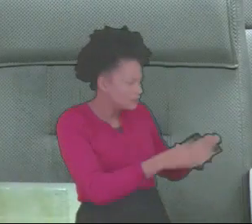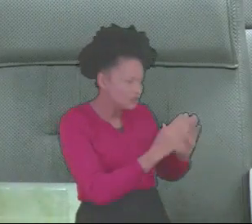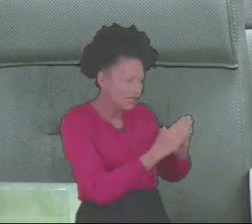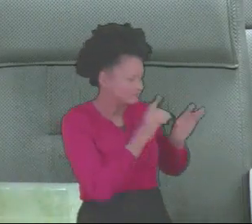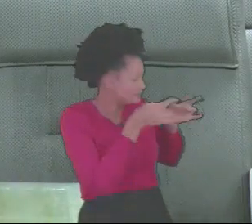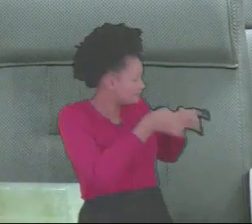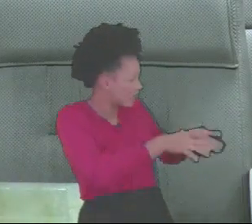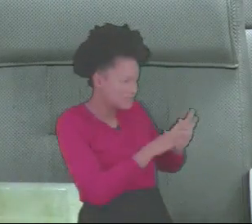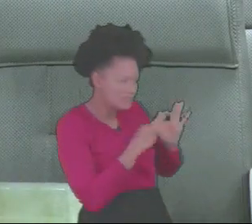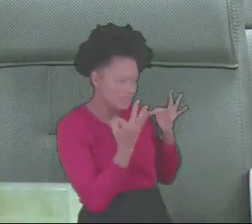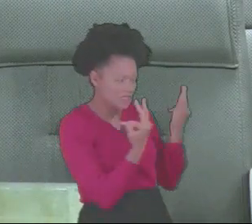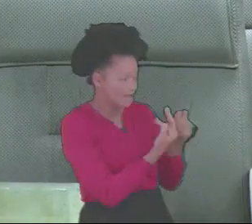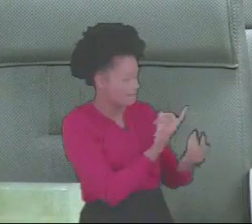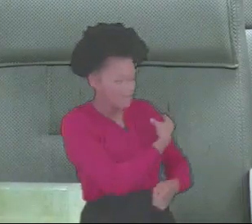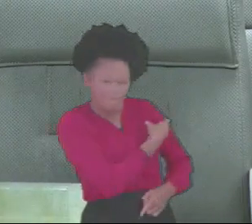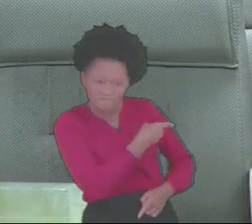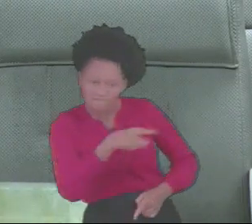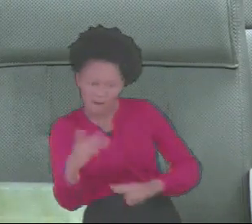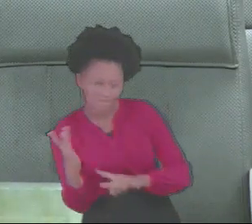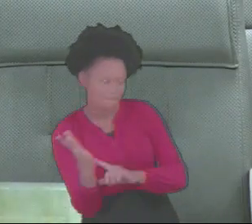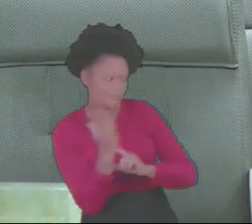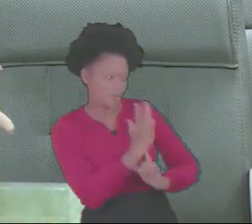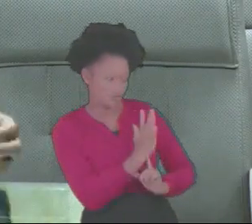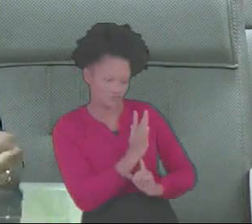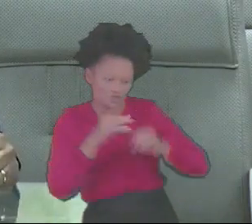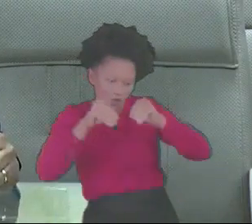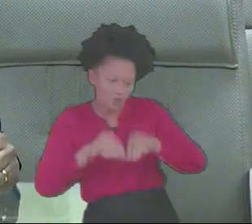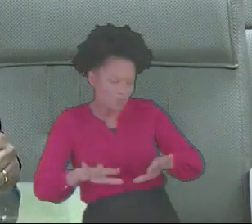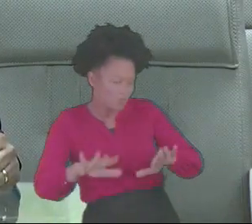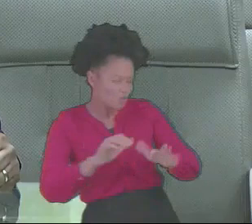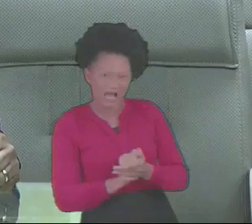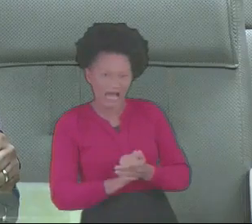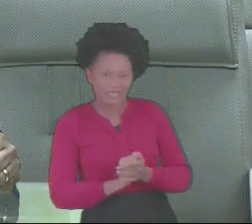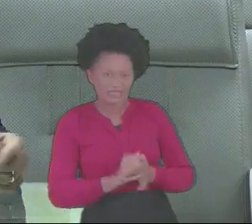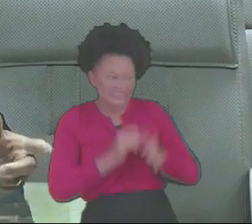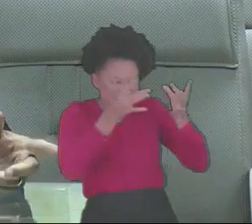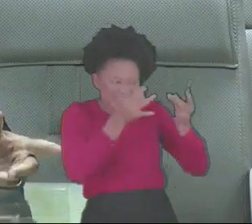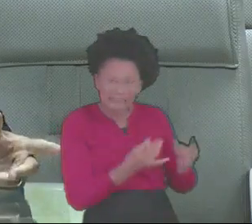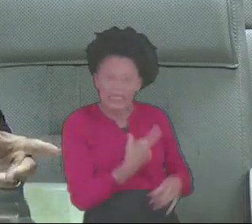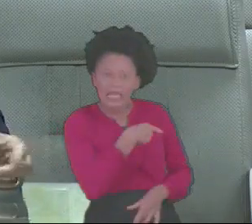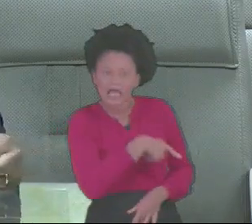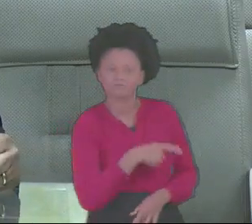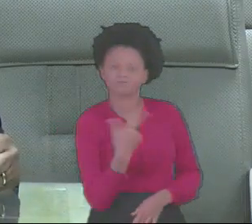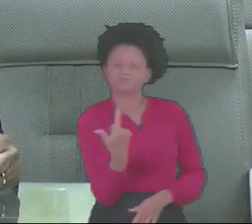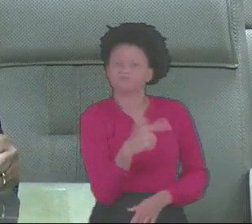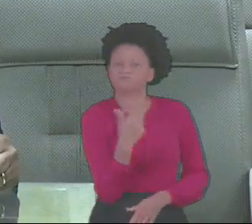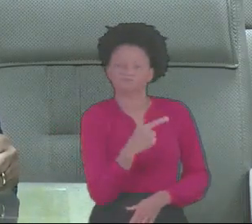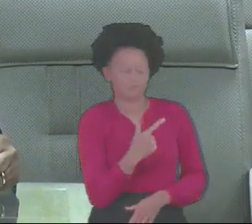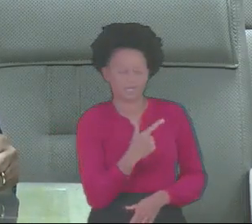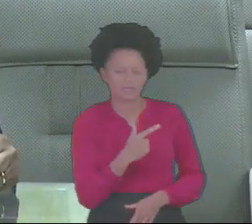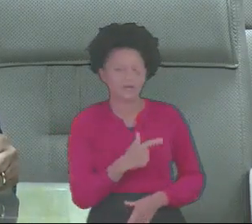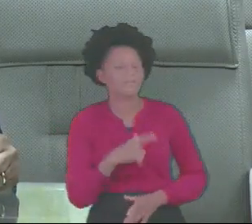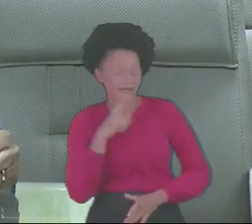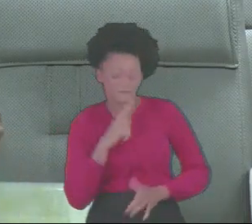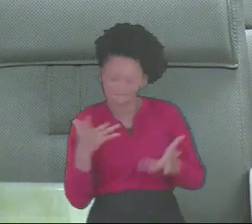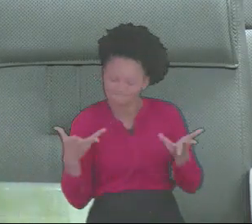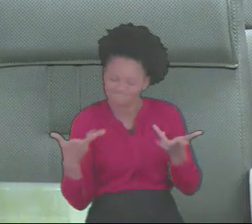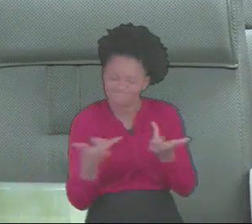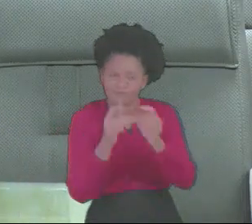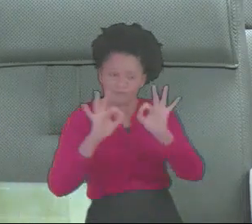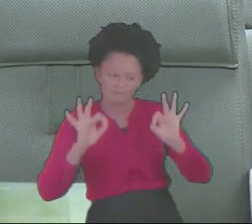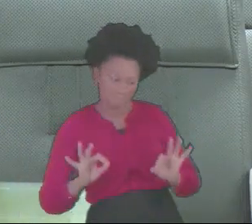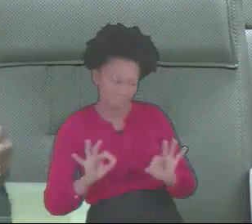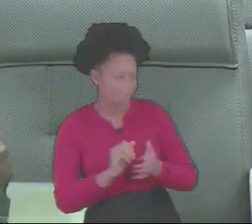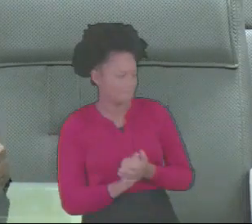tão grande que Deus não revela tudo que tem para fazer na vida do grande homem de Deus mas que Deus